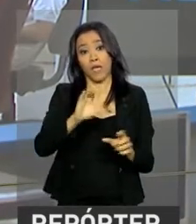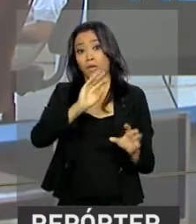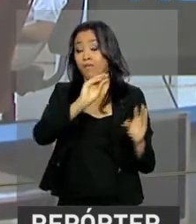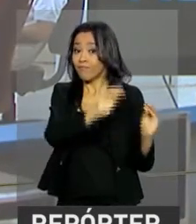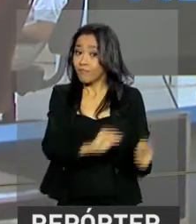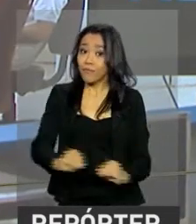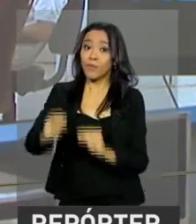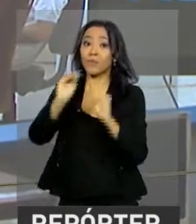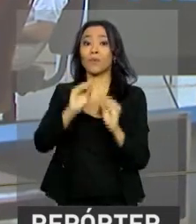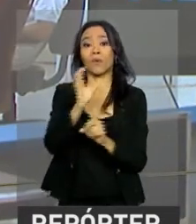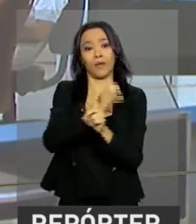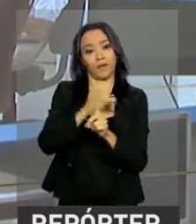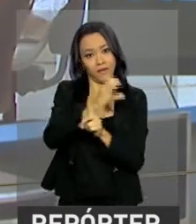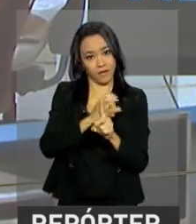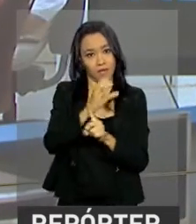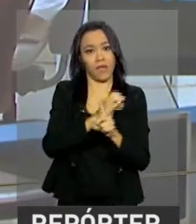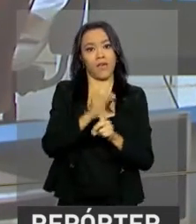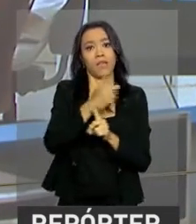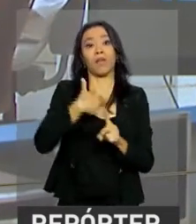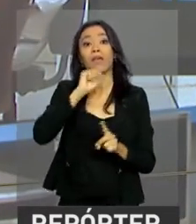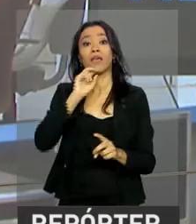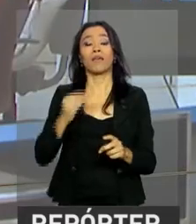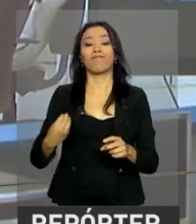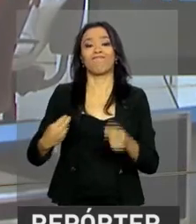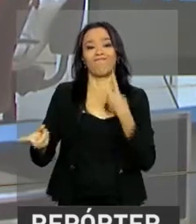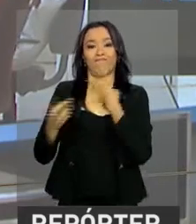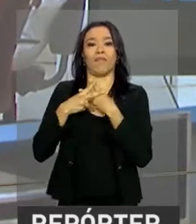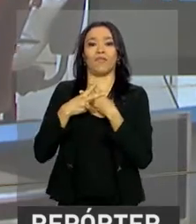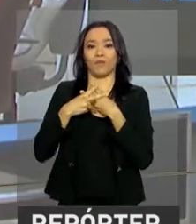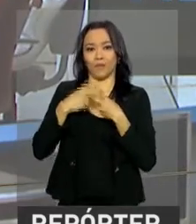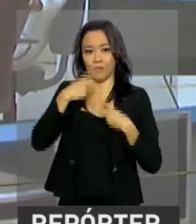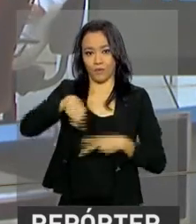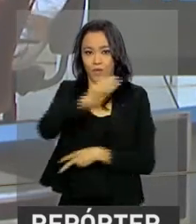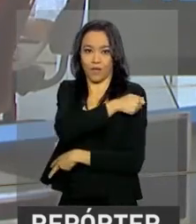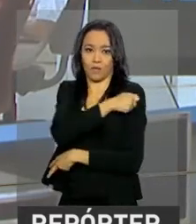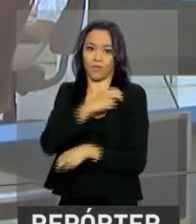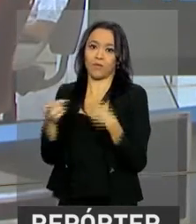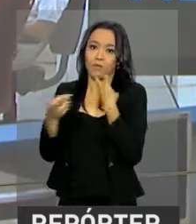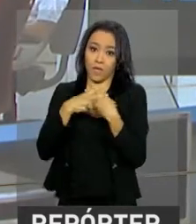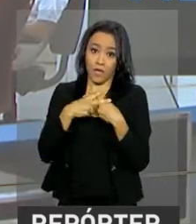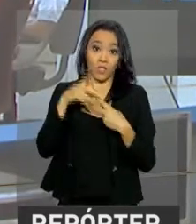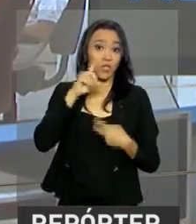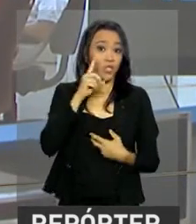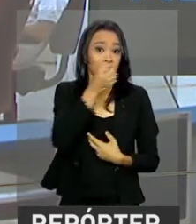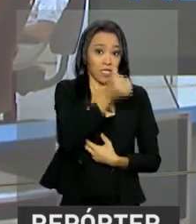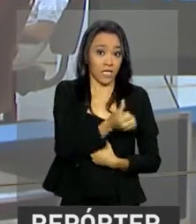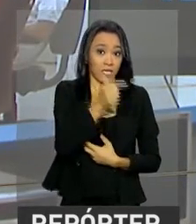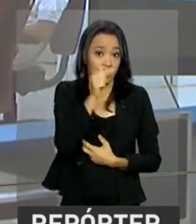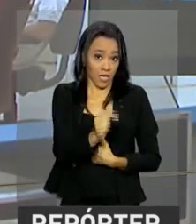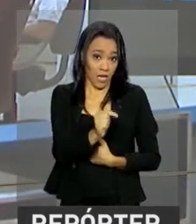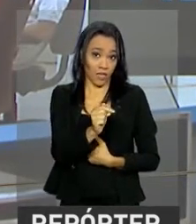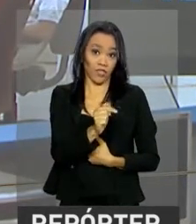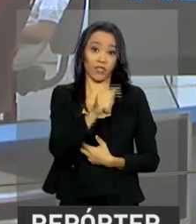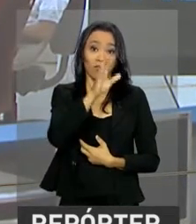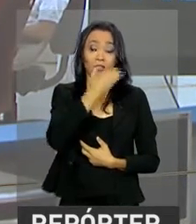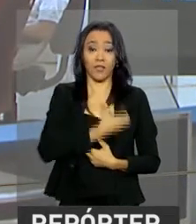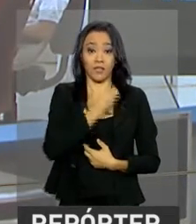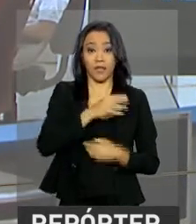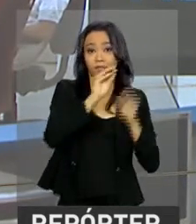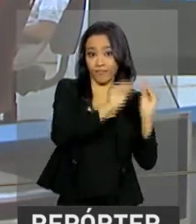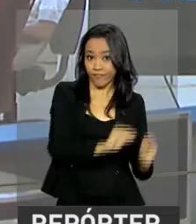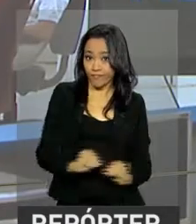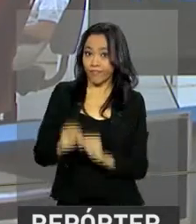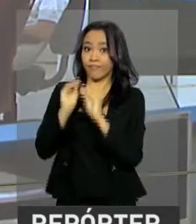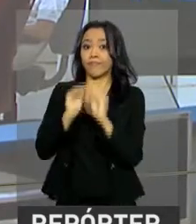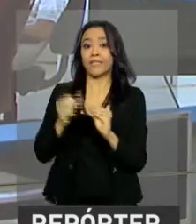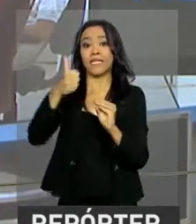Enem para os candidatos privados de liberdade. Os exames deixam de ser aplicados nos dias 6 e 7 de dezembro e passam